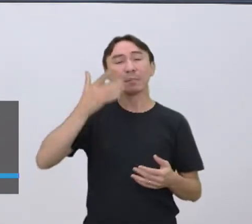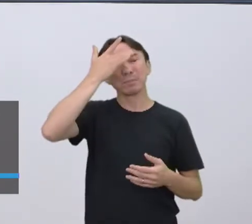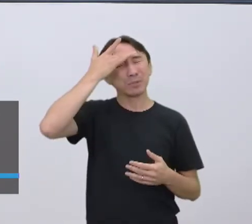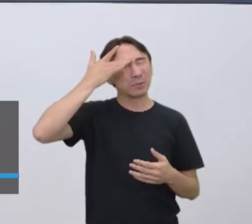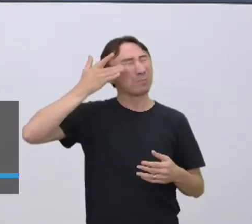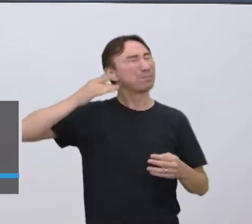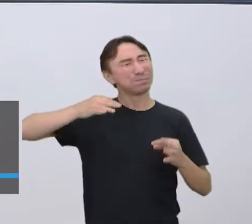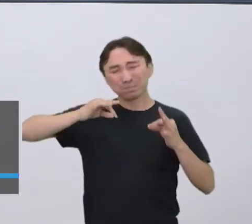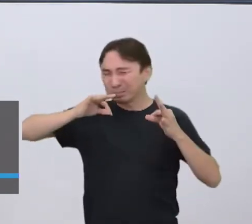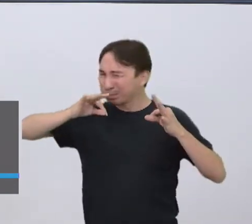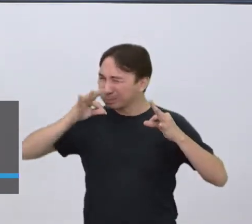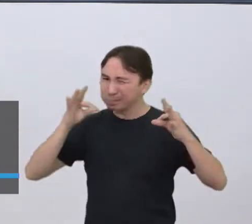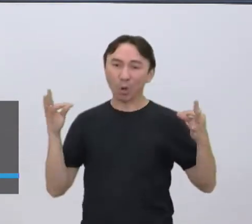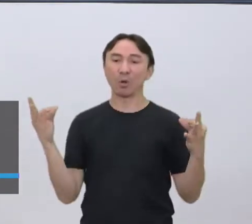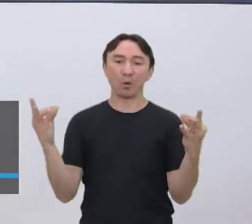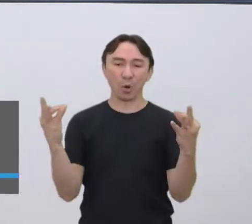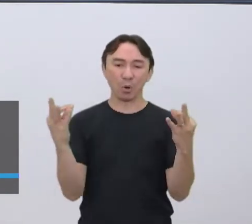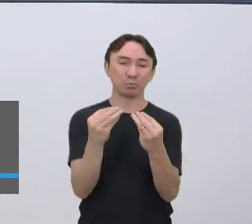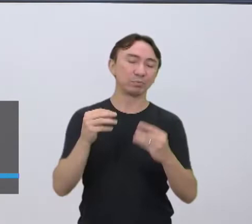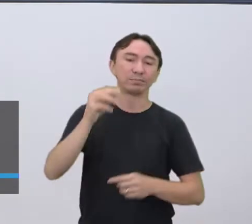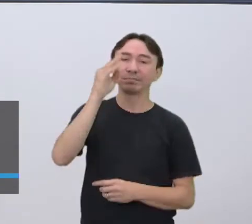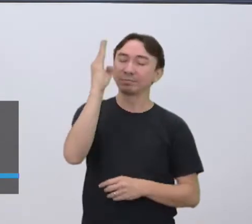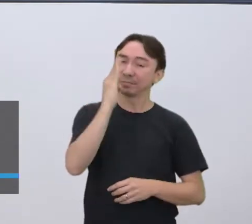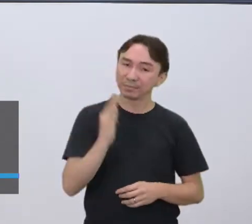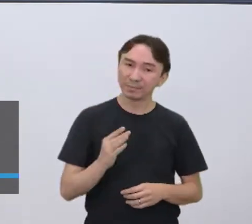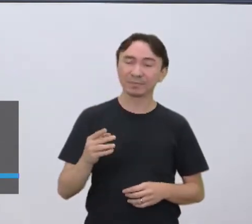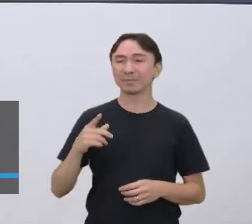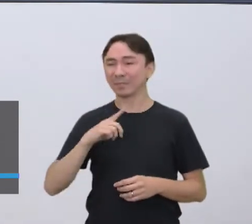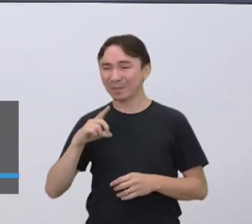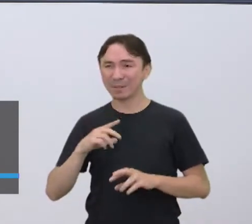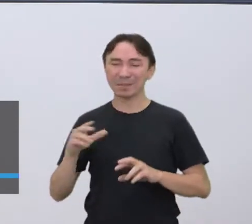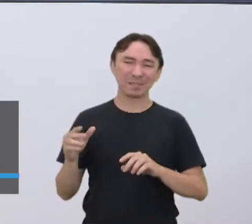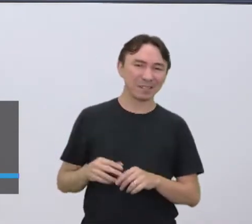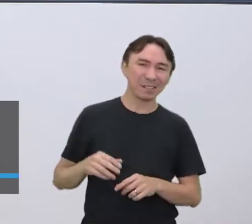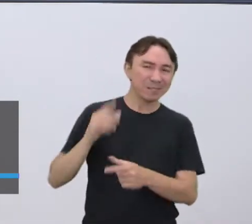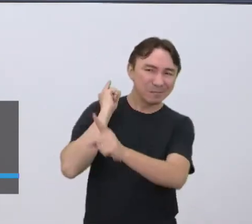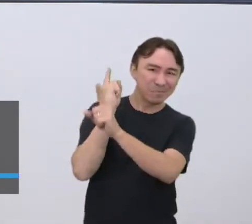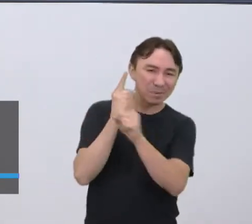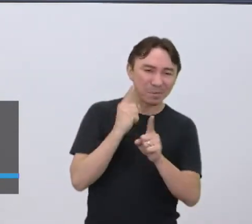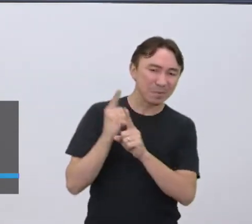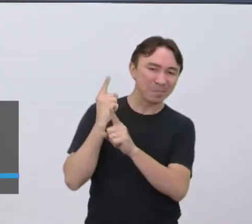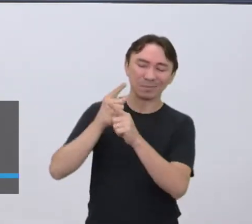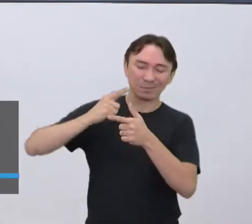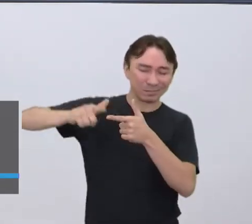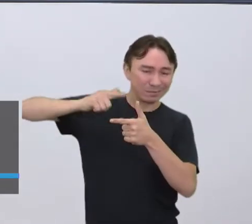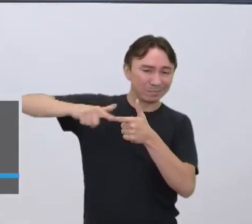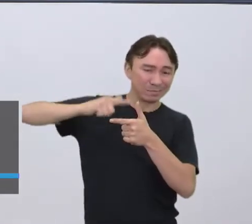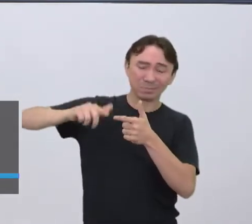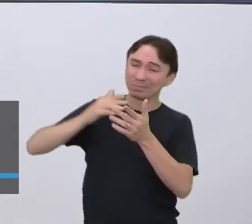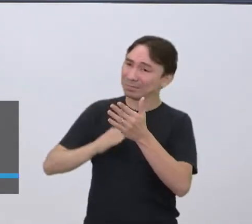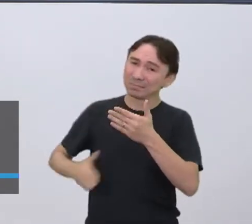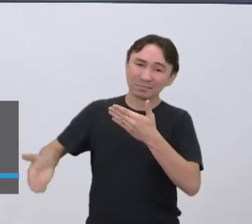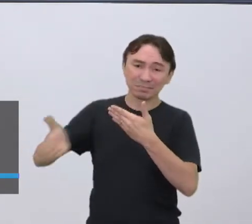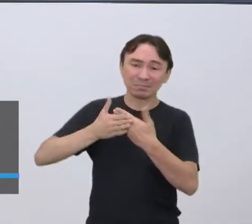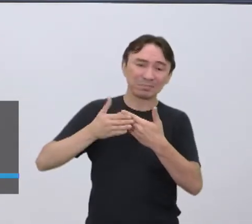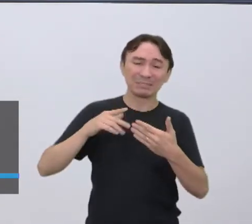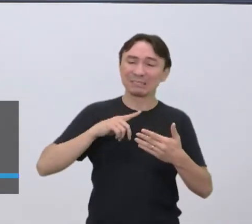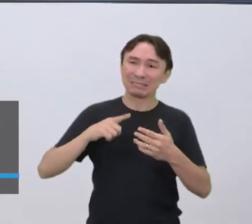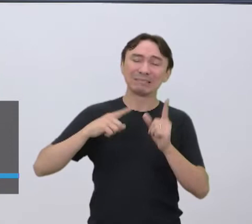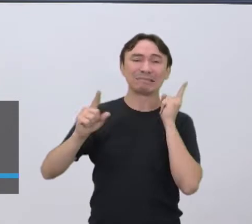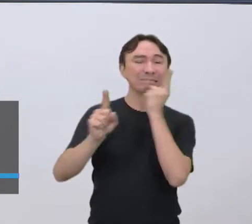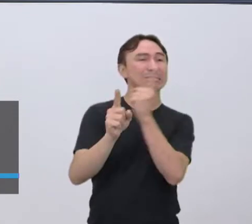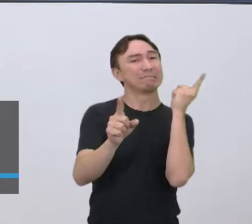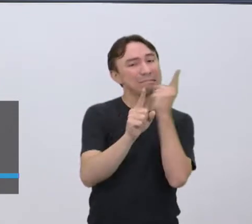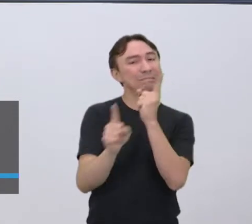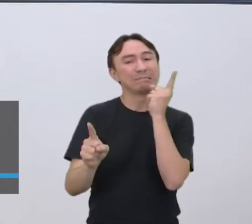brasileira, né? Todos os problemas, né? Problemas é o que mais tem, como vocês bem sabem, né? Mas são importantes aí ter esse levantamento,